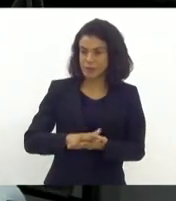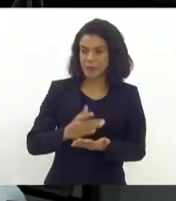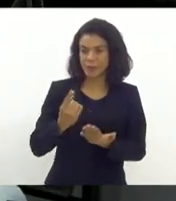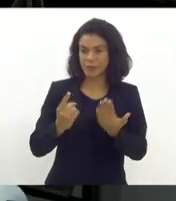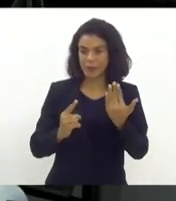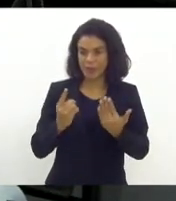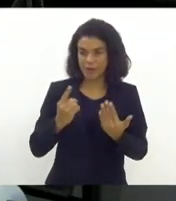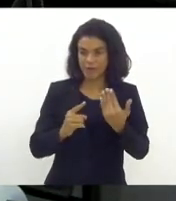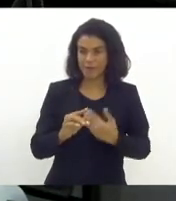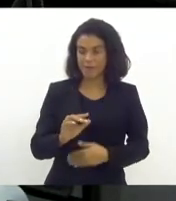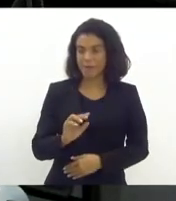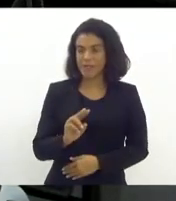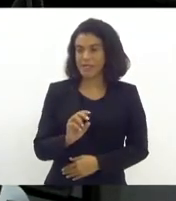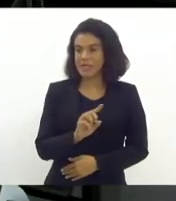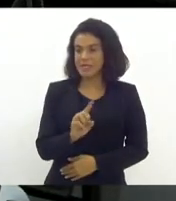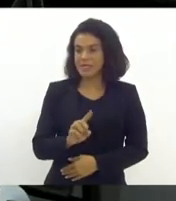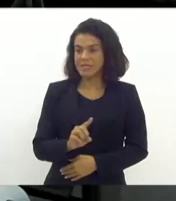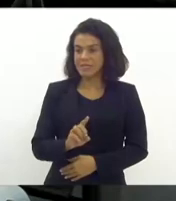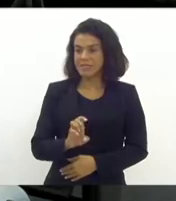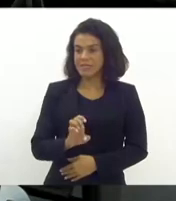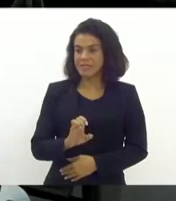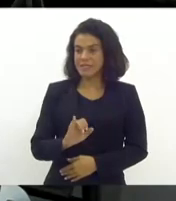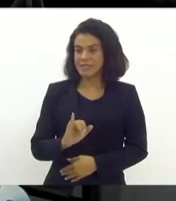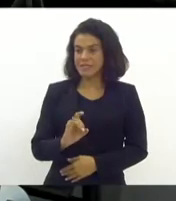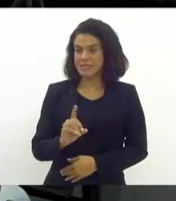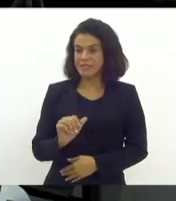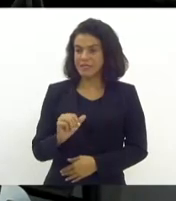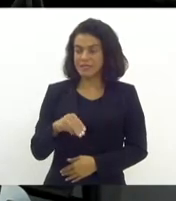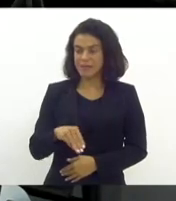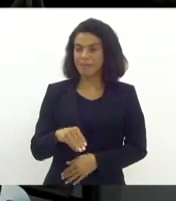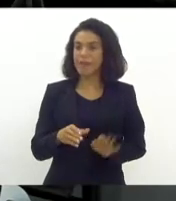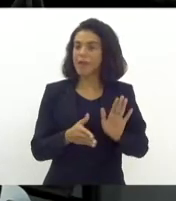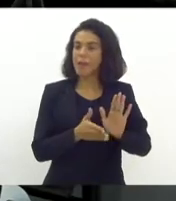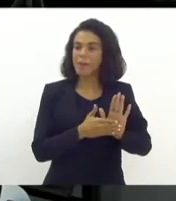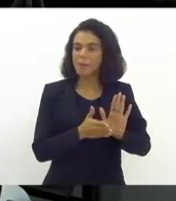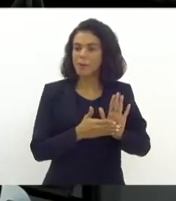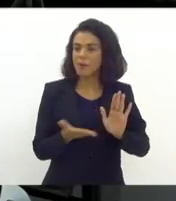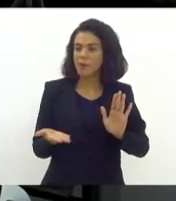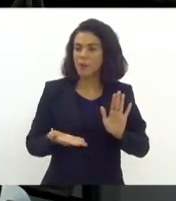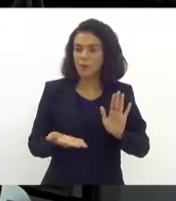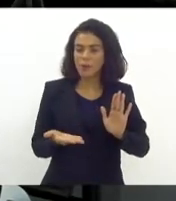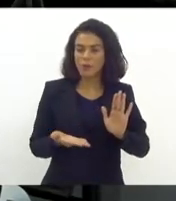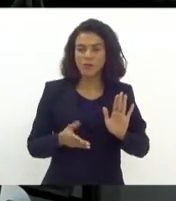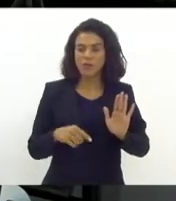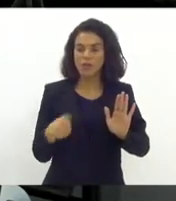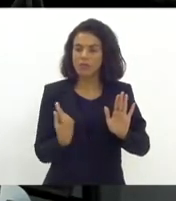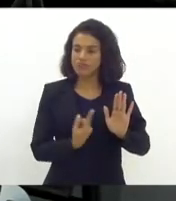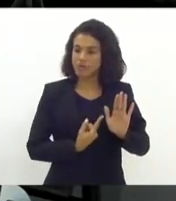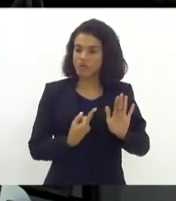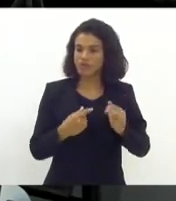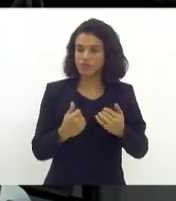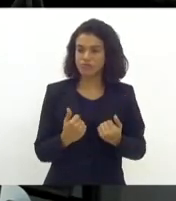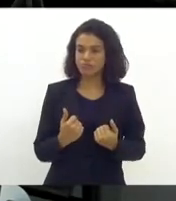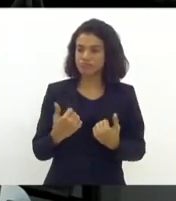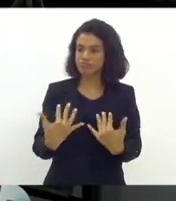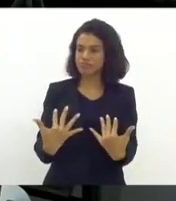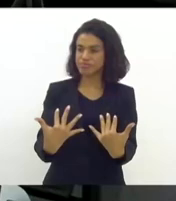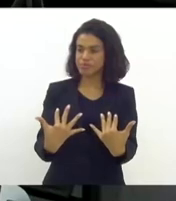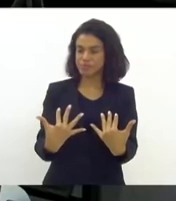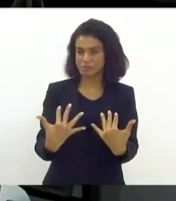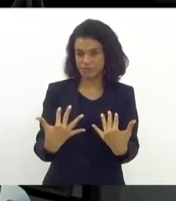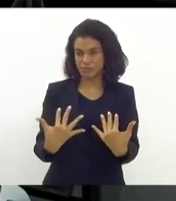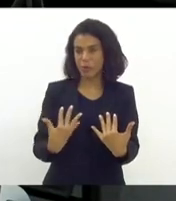carnaval E aí deputada a proposta hoje a gente tá fazendo essa audiência pública